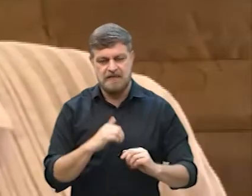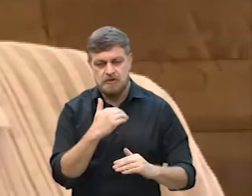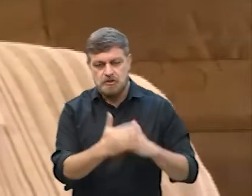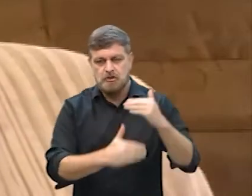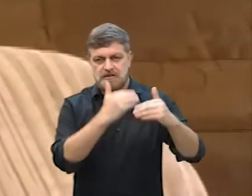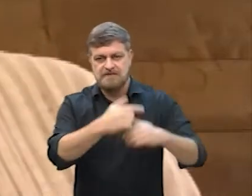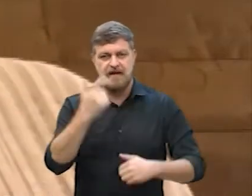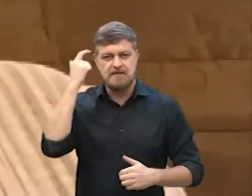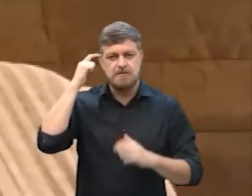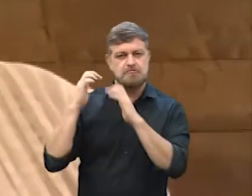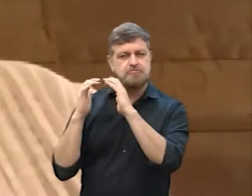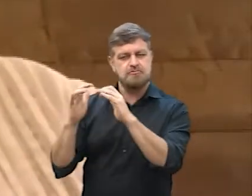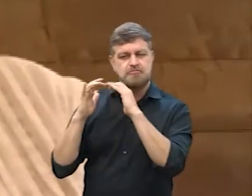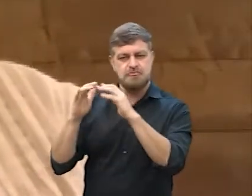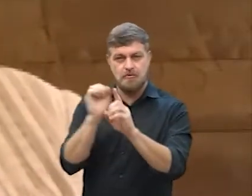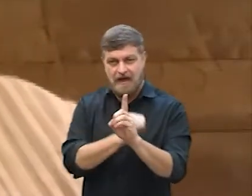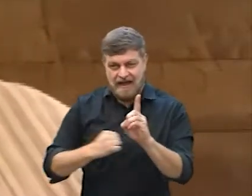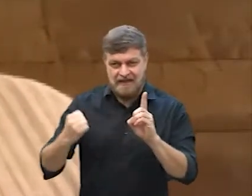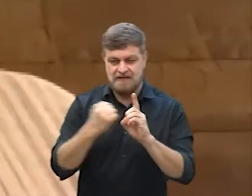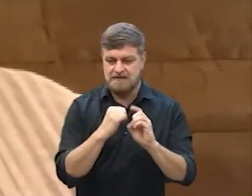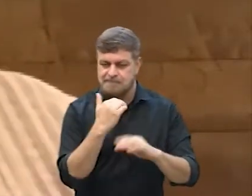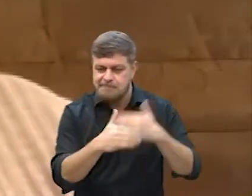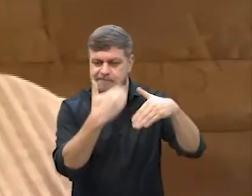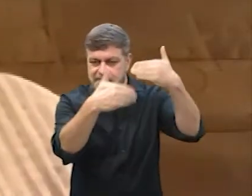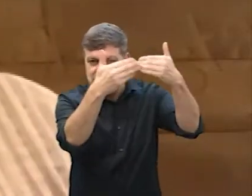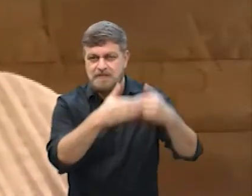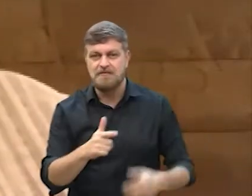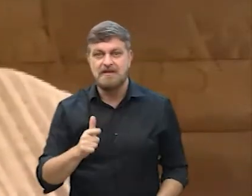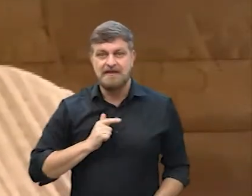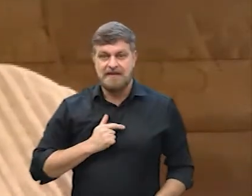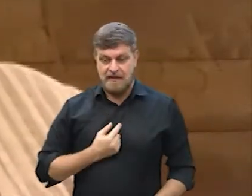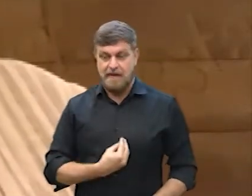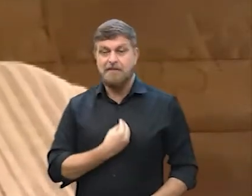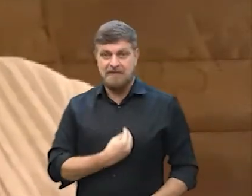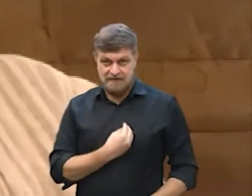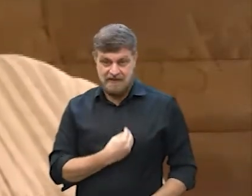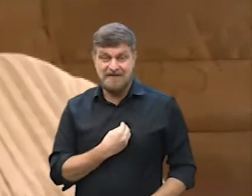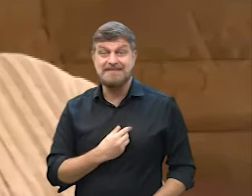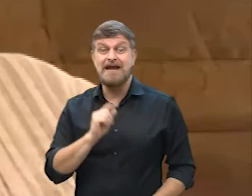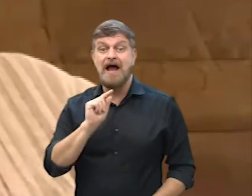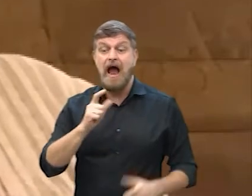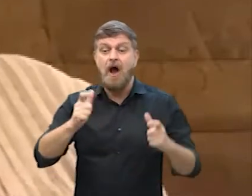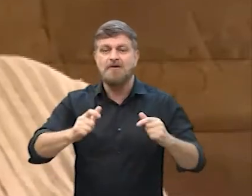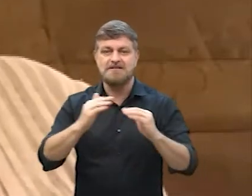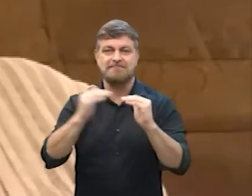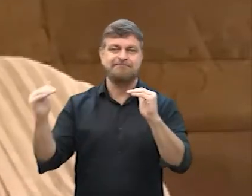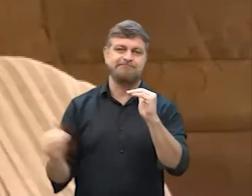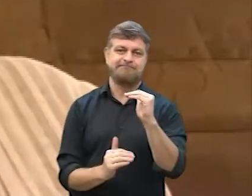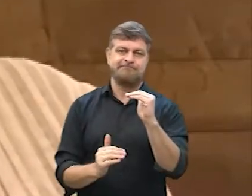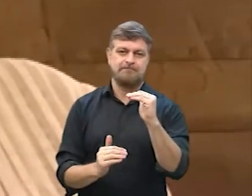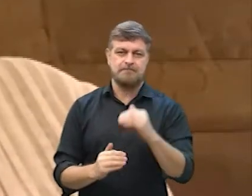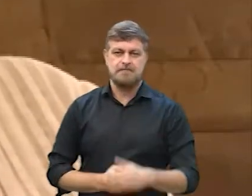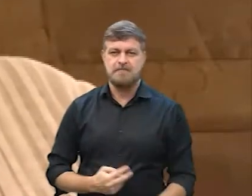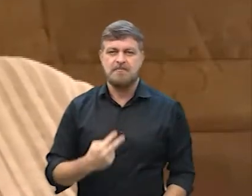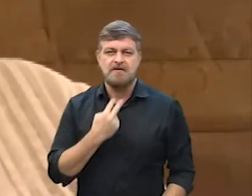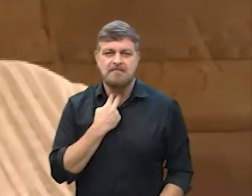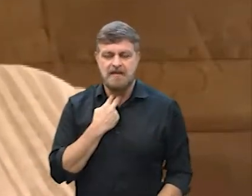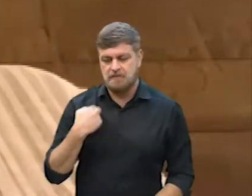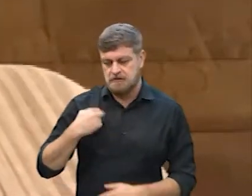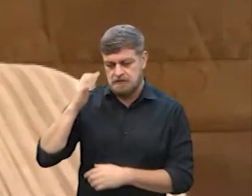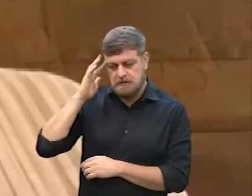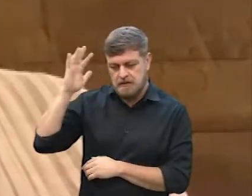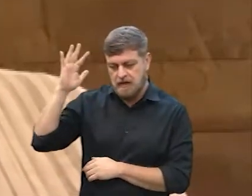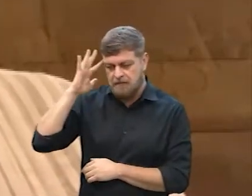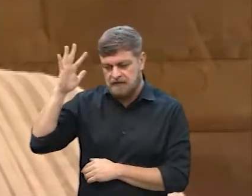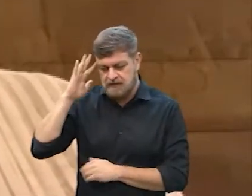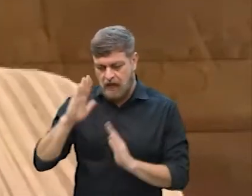desenvolvimento cognitivo, social, está na desigualdade. Então, não adianta nós pensarmos que a mudança tem